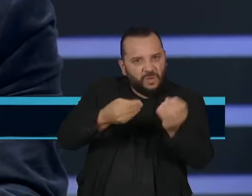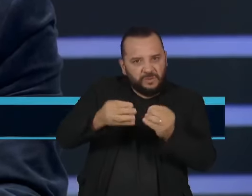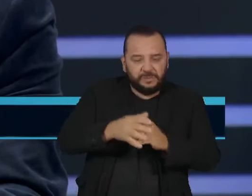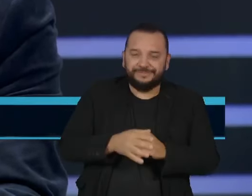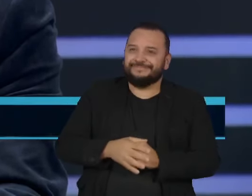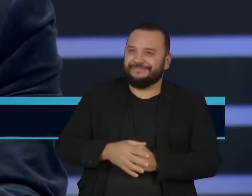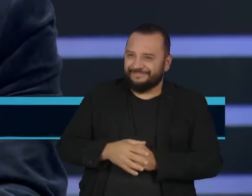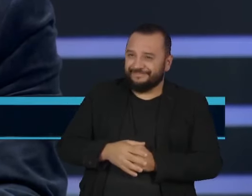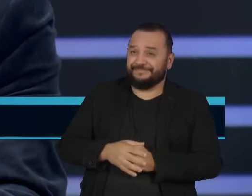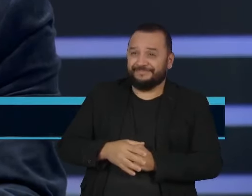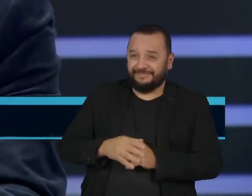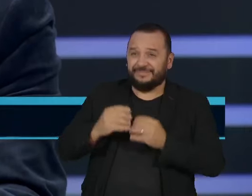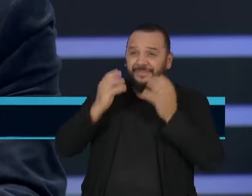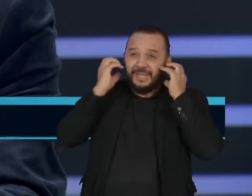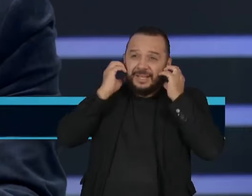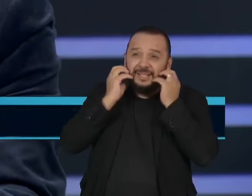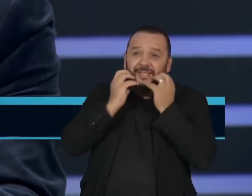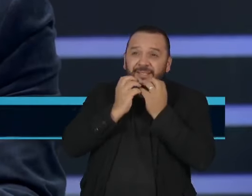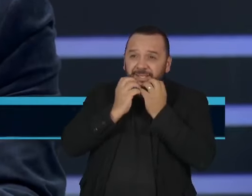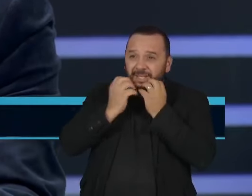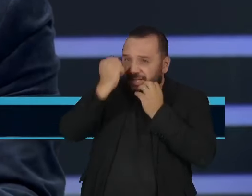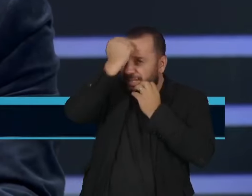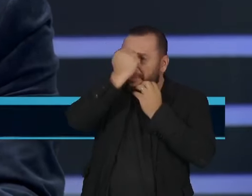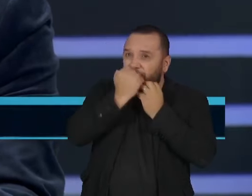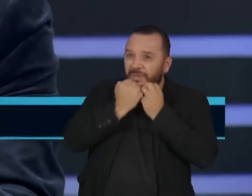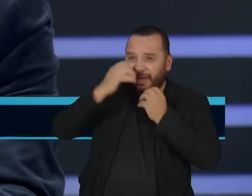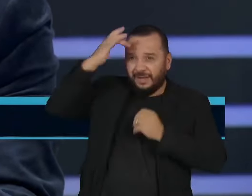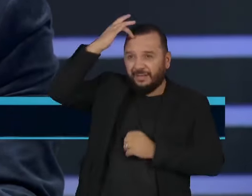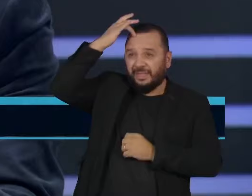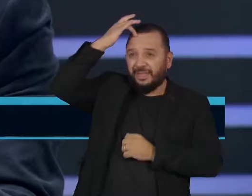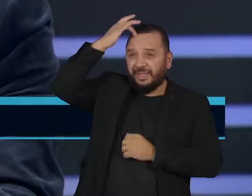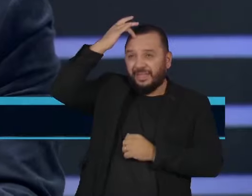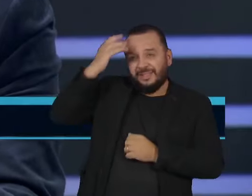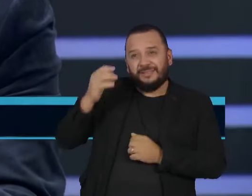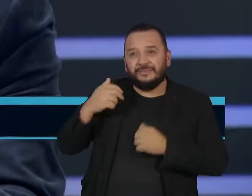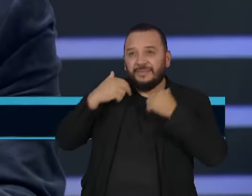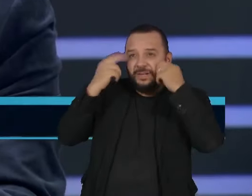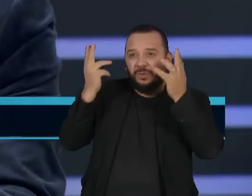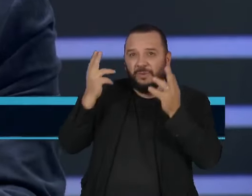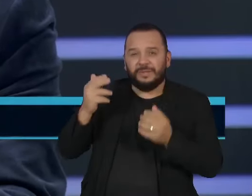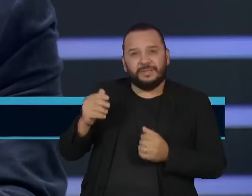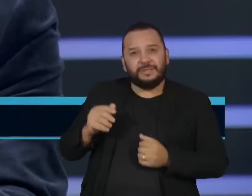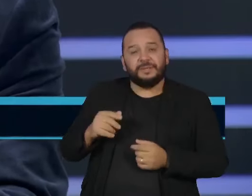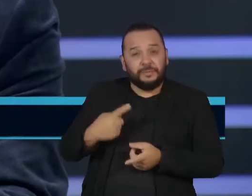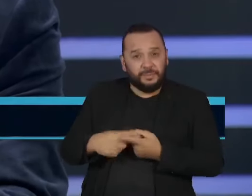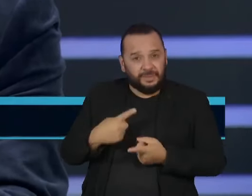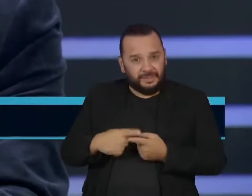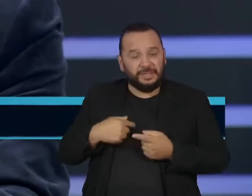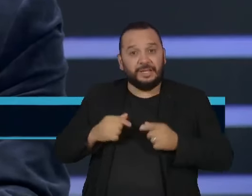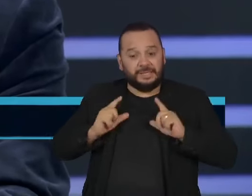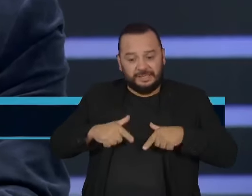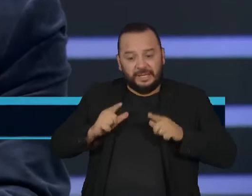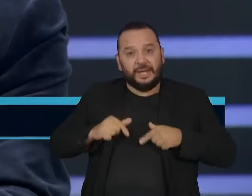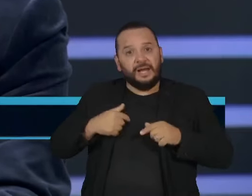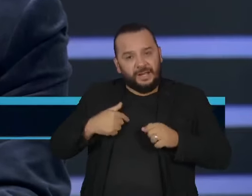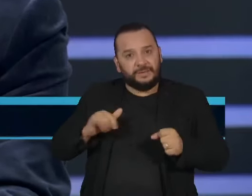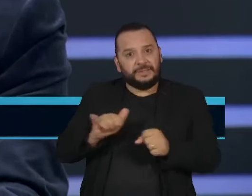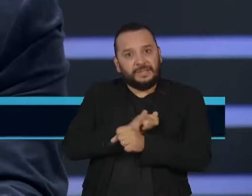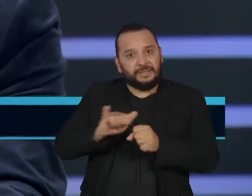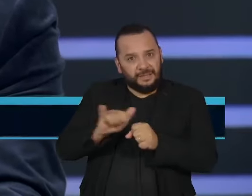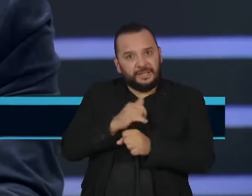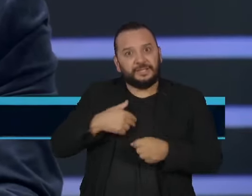Hezbollah, porque ao mesmo tempo que ele tinha uma estratégia de usar o pager, que a matéria precisa explicar para nós